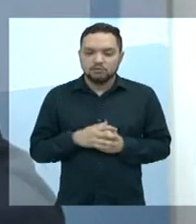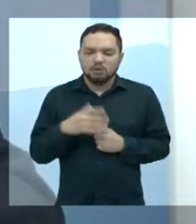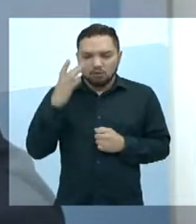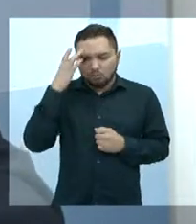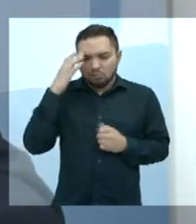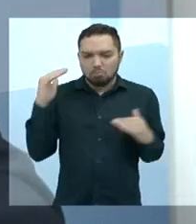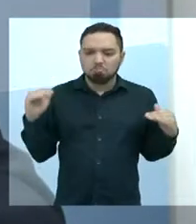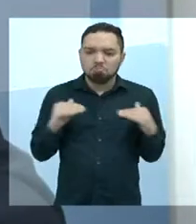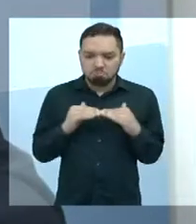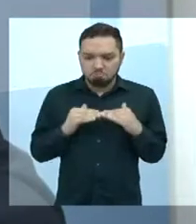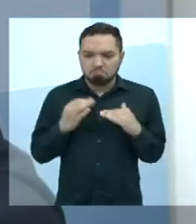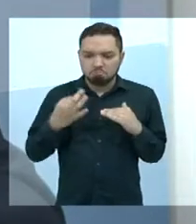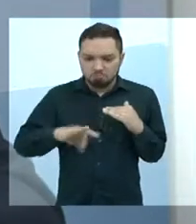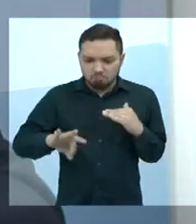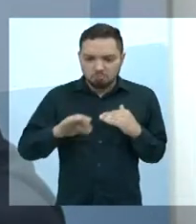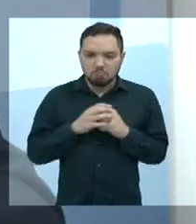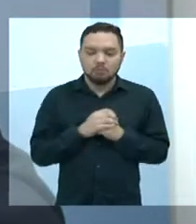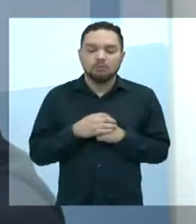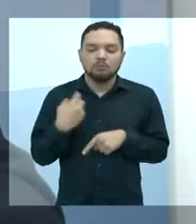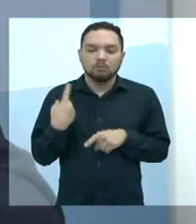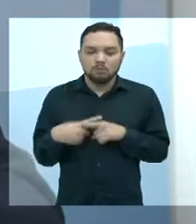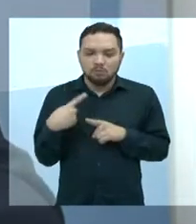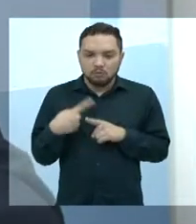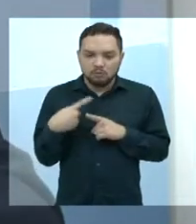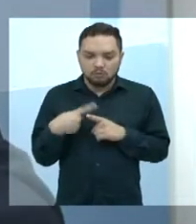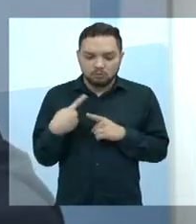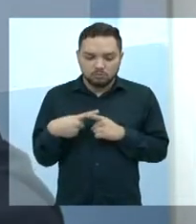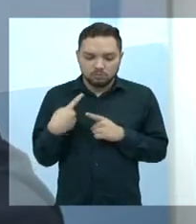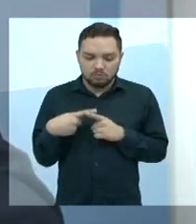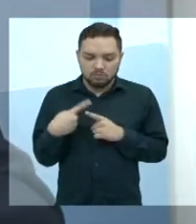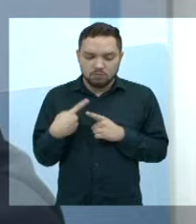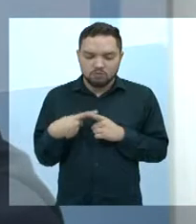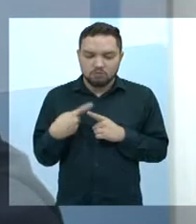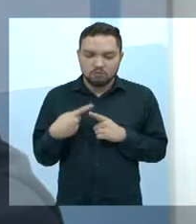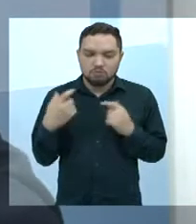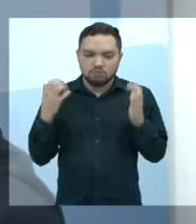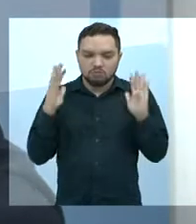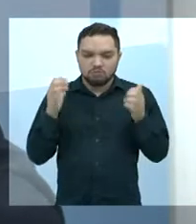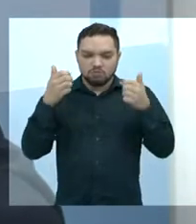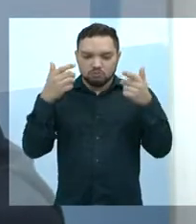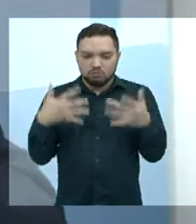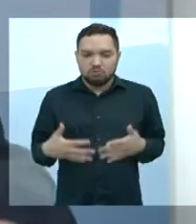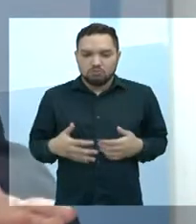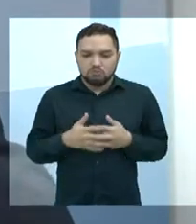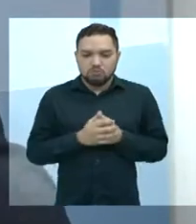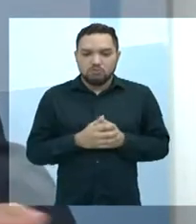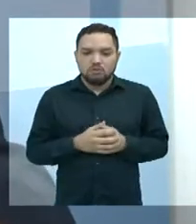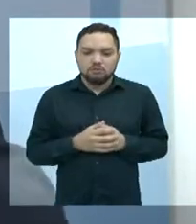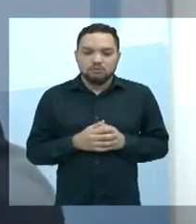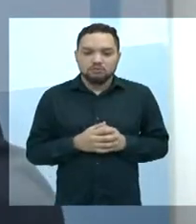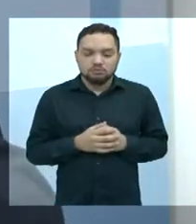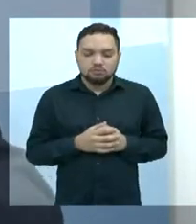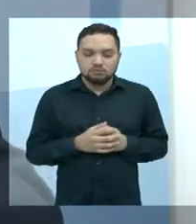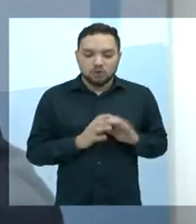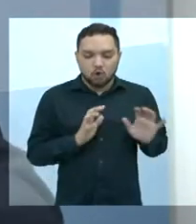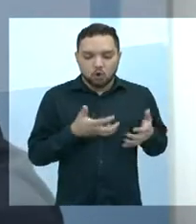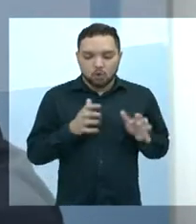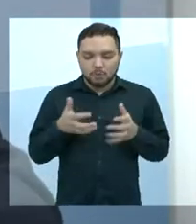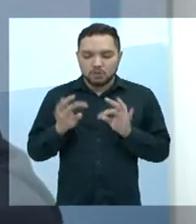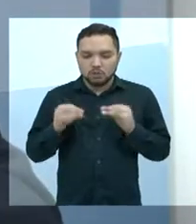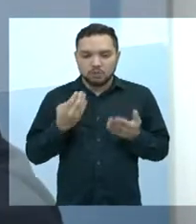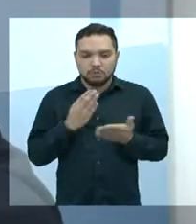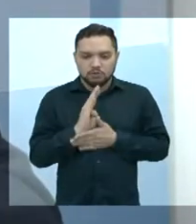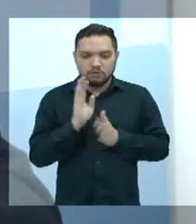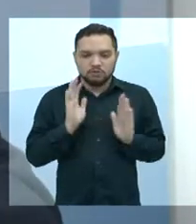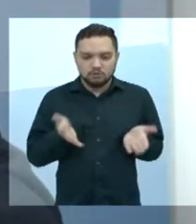justo, e realmente isso aí realmente foi colocado e passou por todas as comissões e tudo,